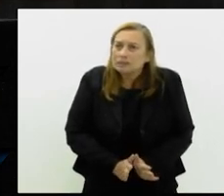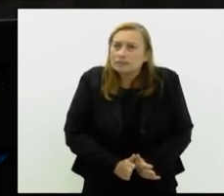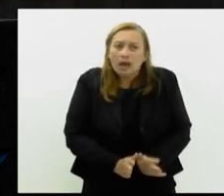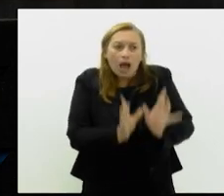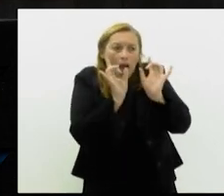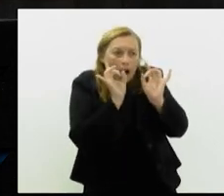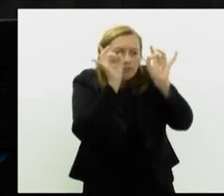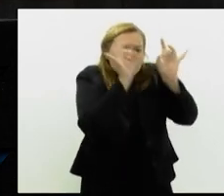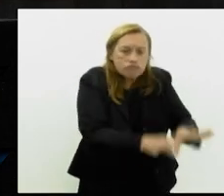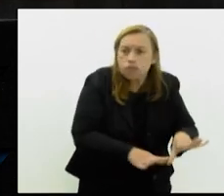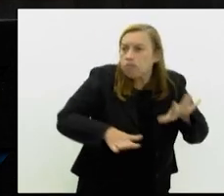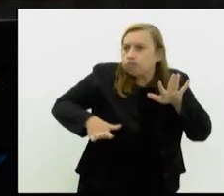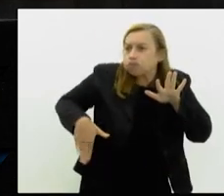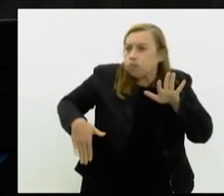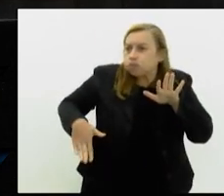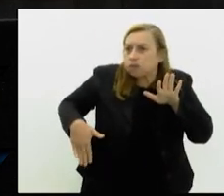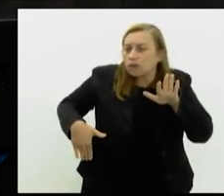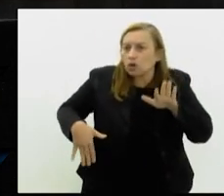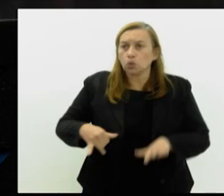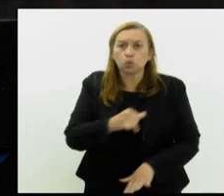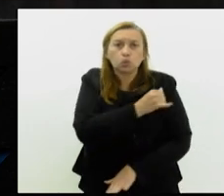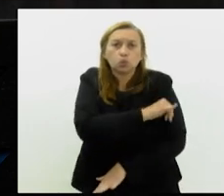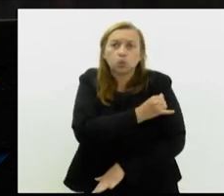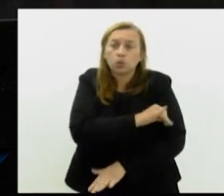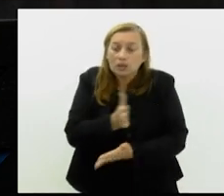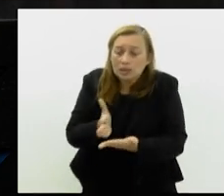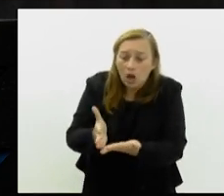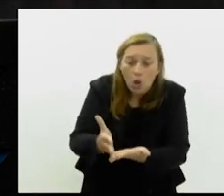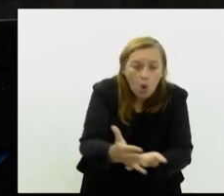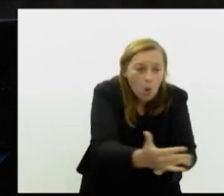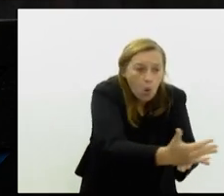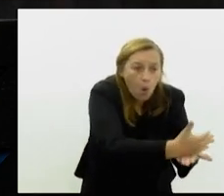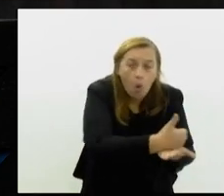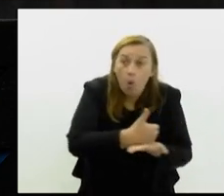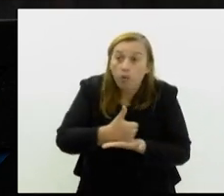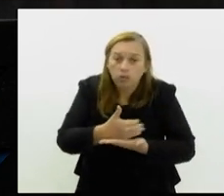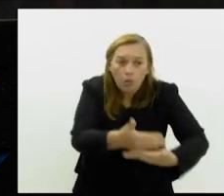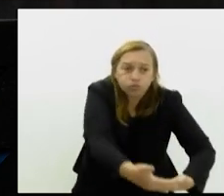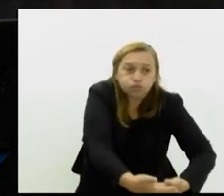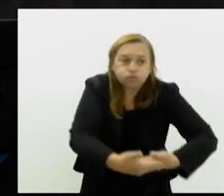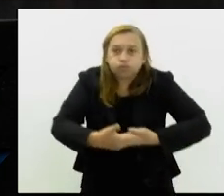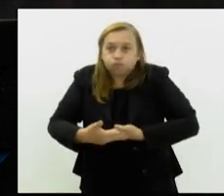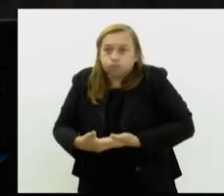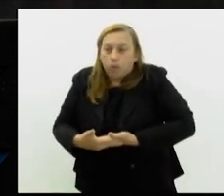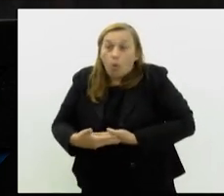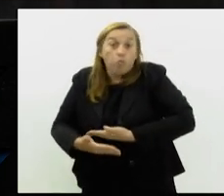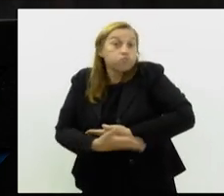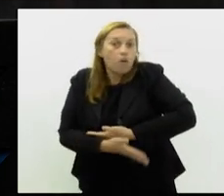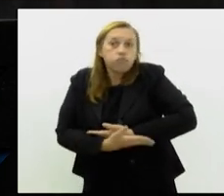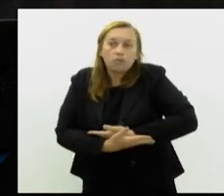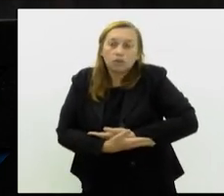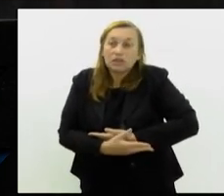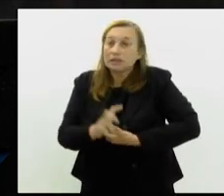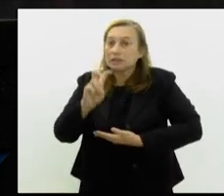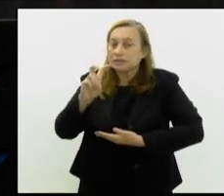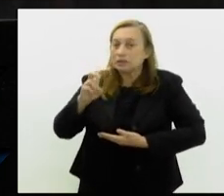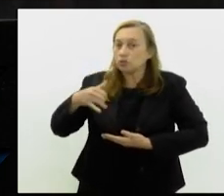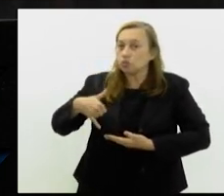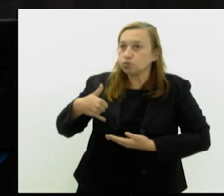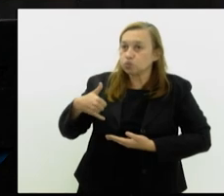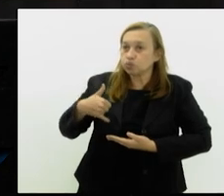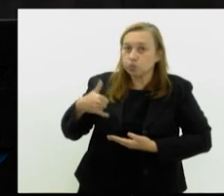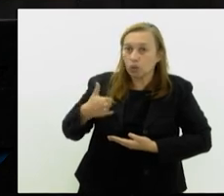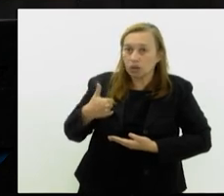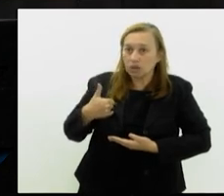praias cariocas que eram recolhidas vejam só os bebês de 5 anos